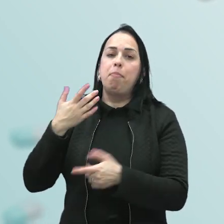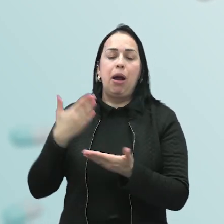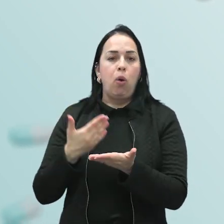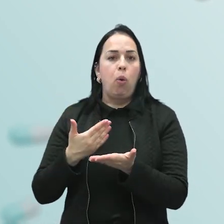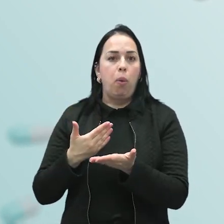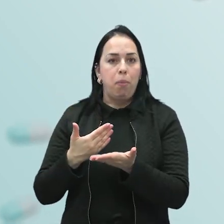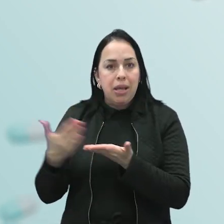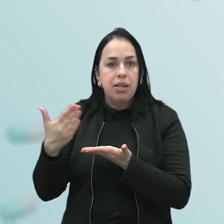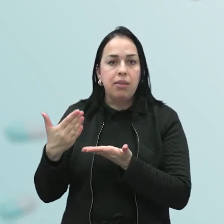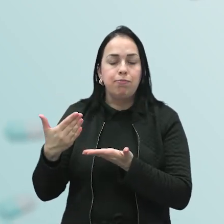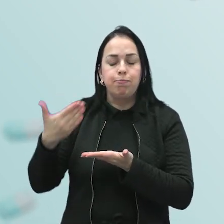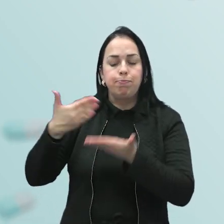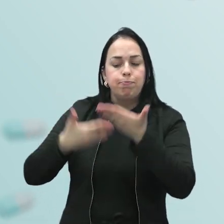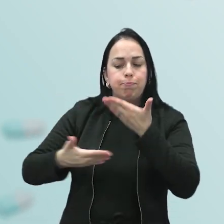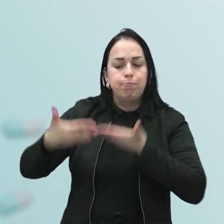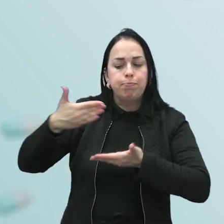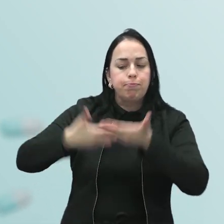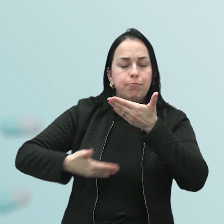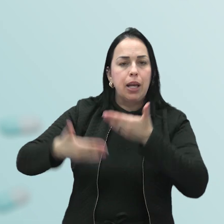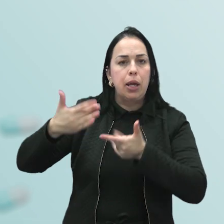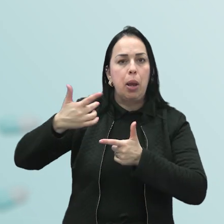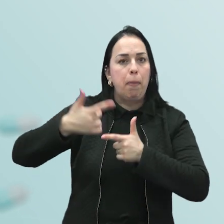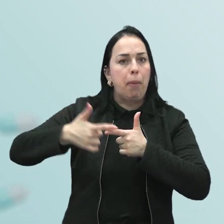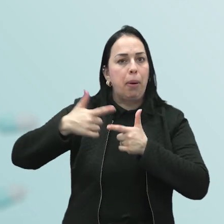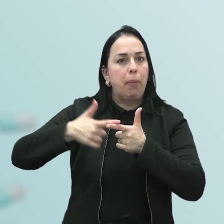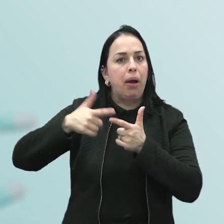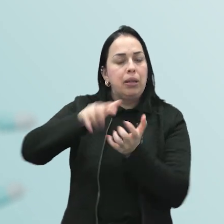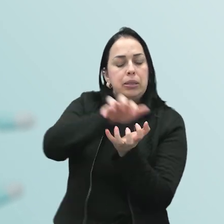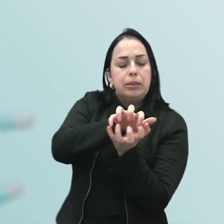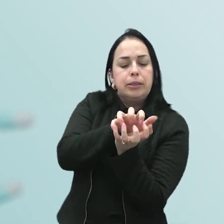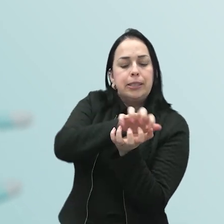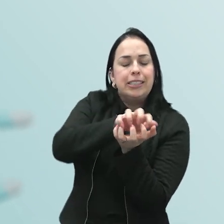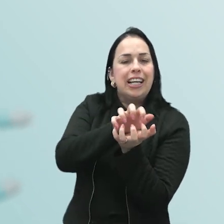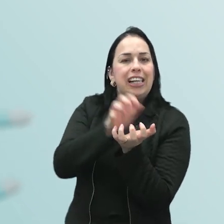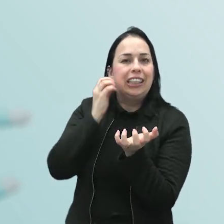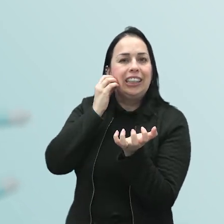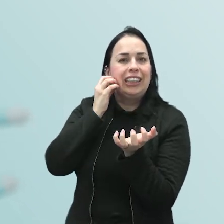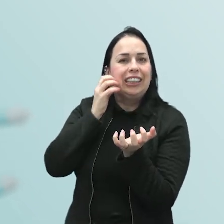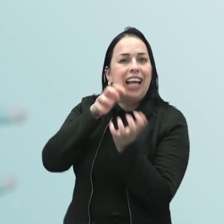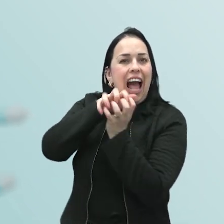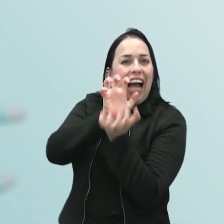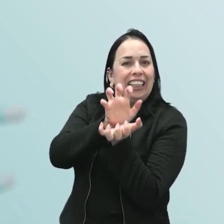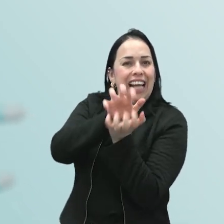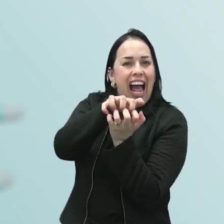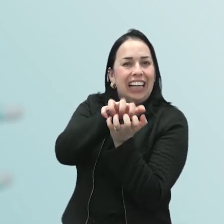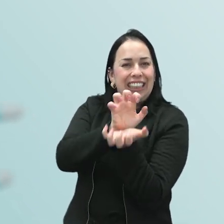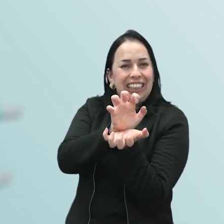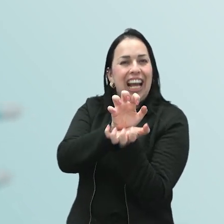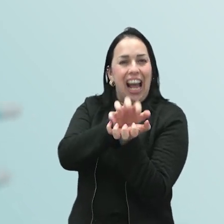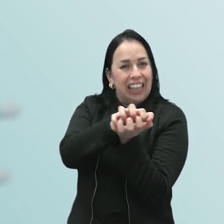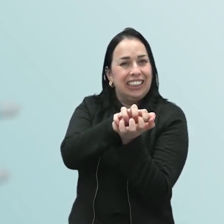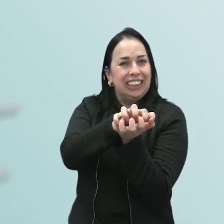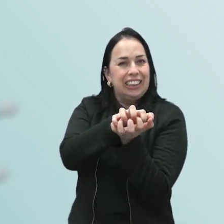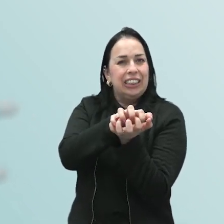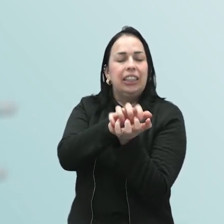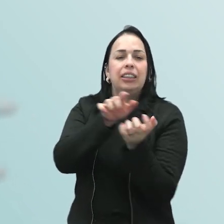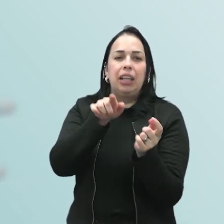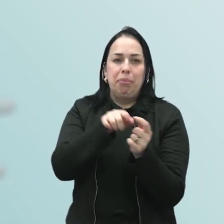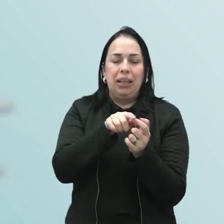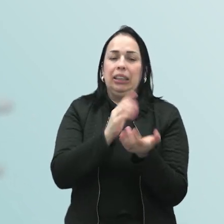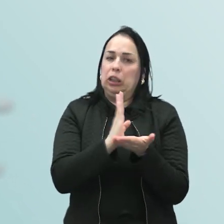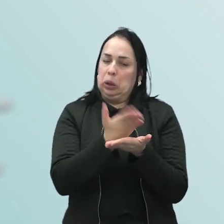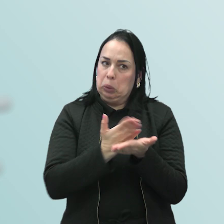possa sanar a sua problemática, porque esses estalos e crepitações da boca ao abrir e fechar, além de